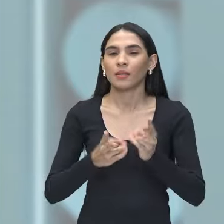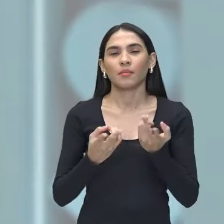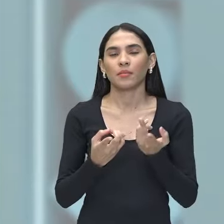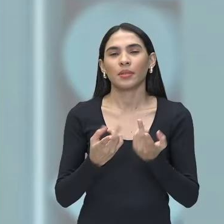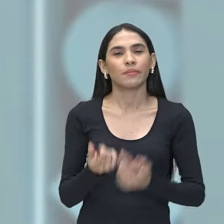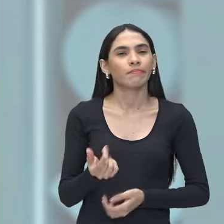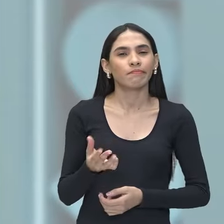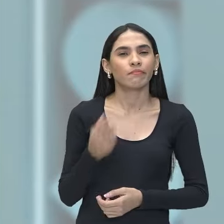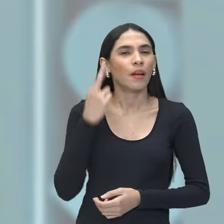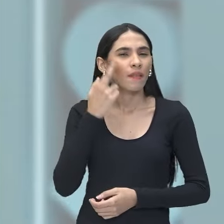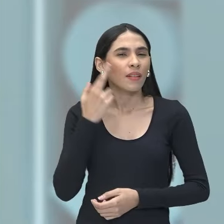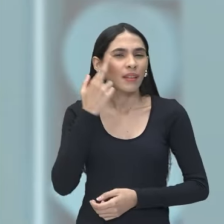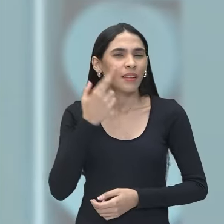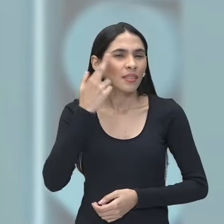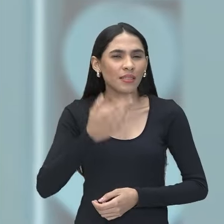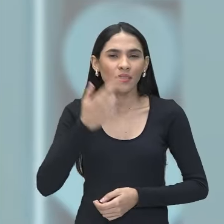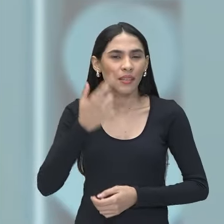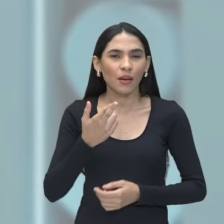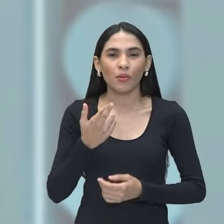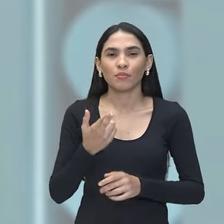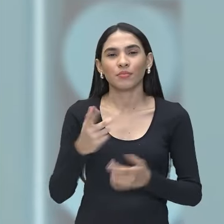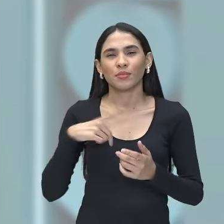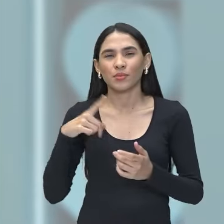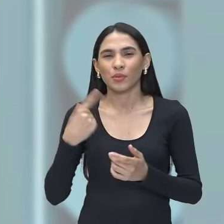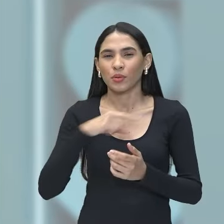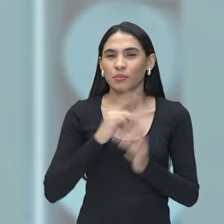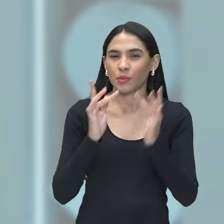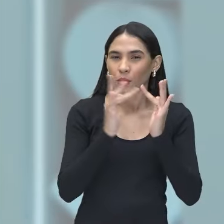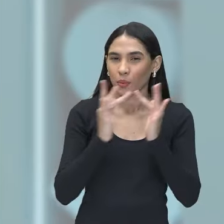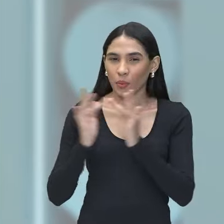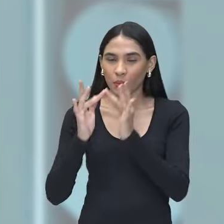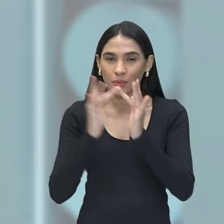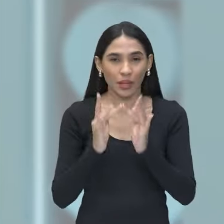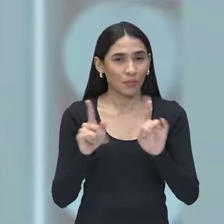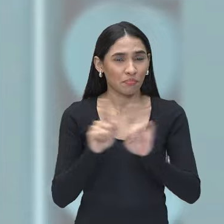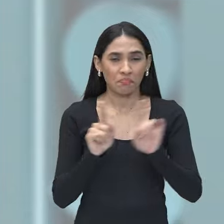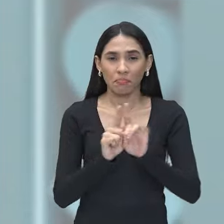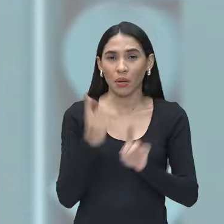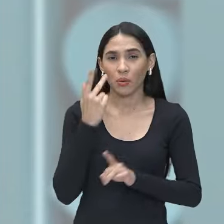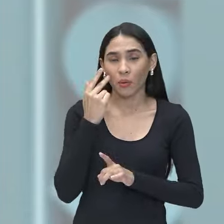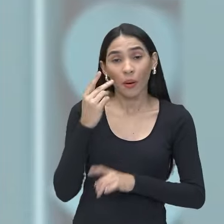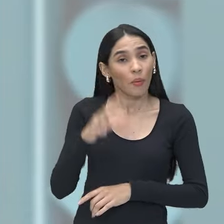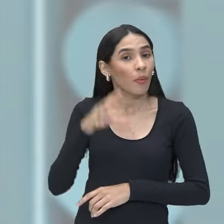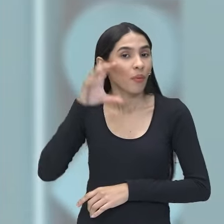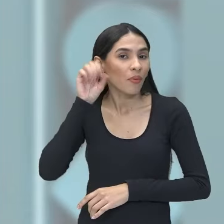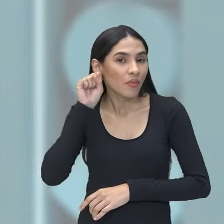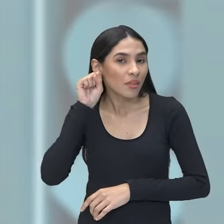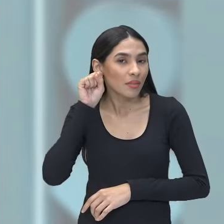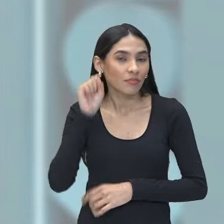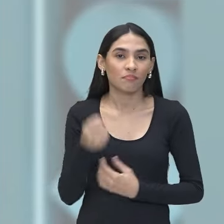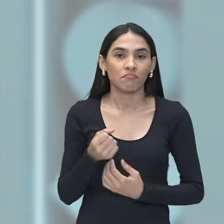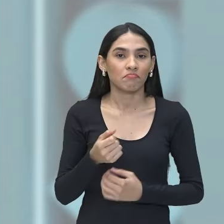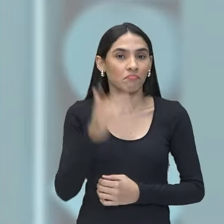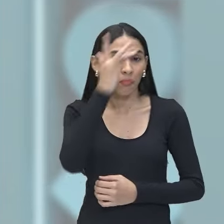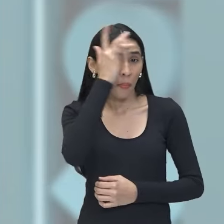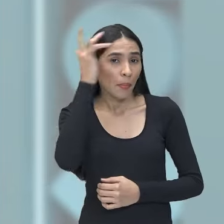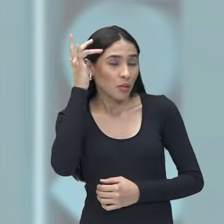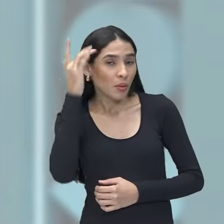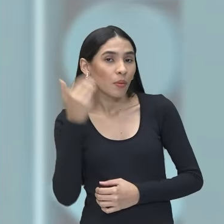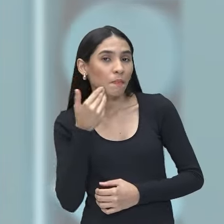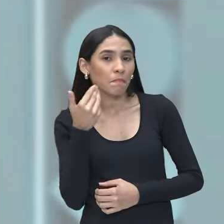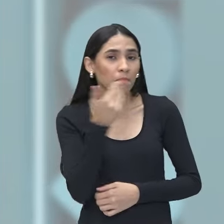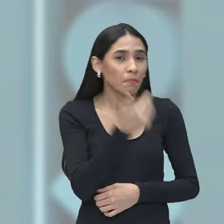apareceu com bastante frequência, certamente. É bastante comum ouvir alguém nos